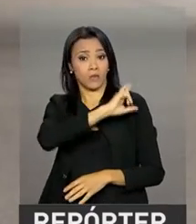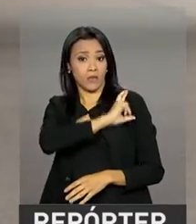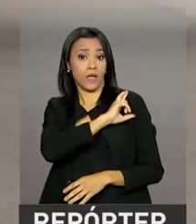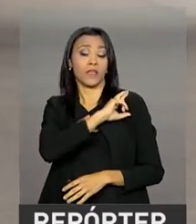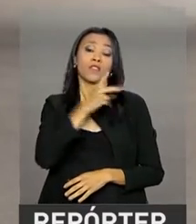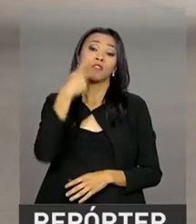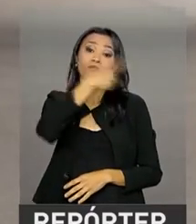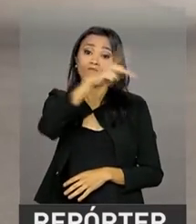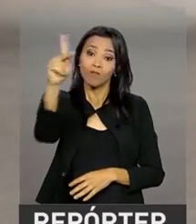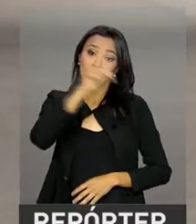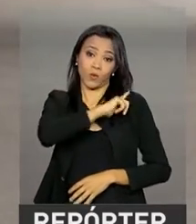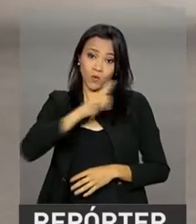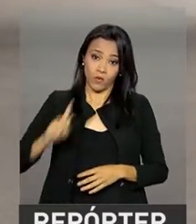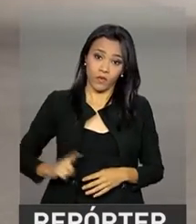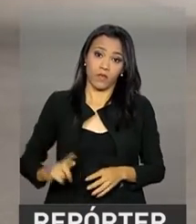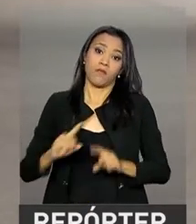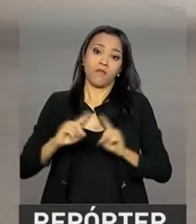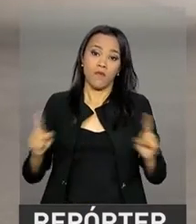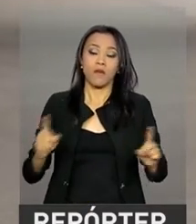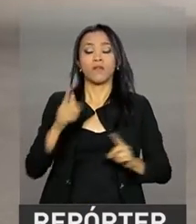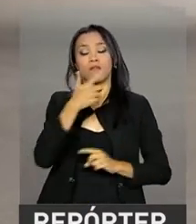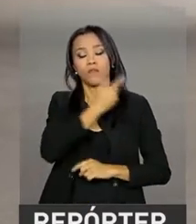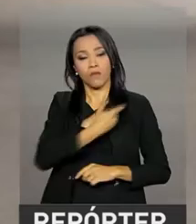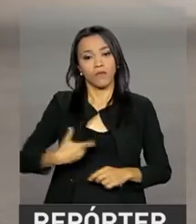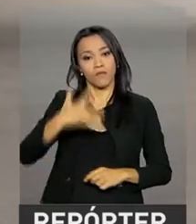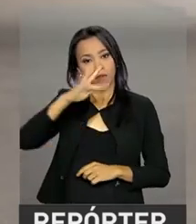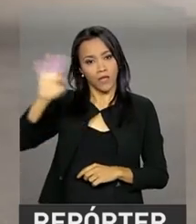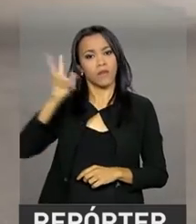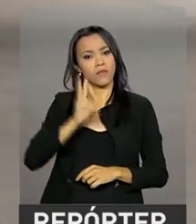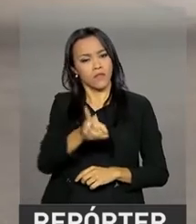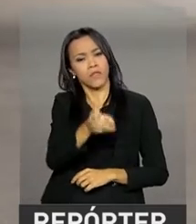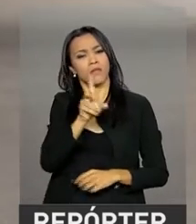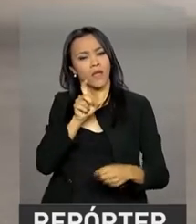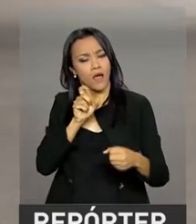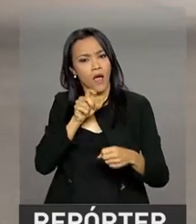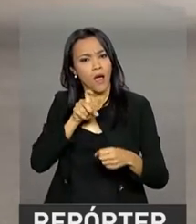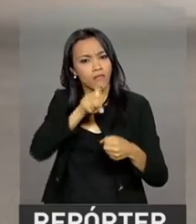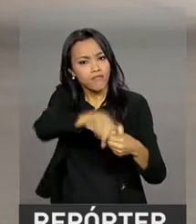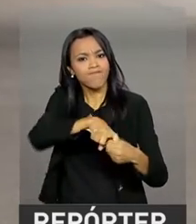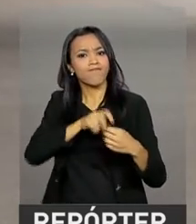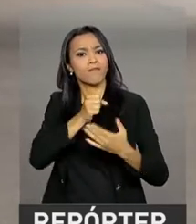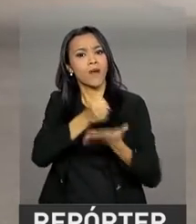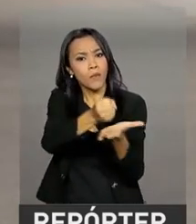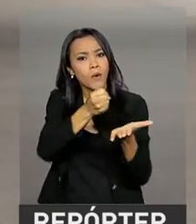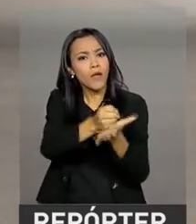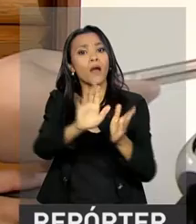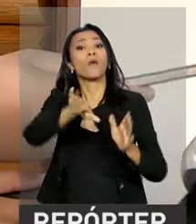governo federal estará sempre pronto para atuar quando necessário